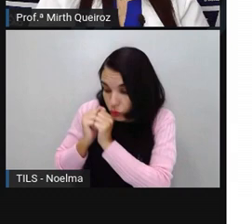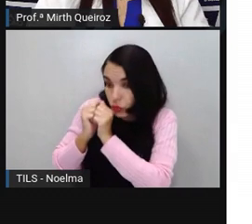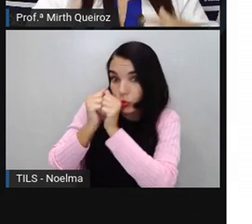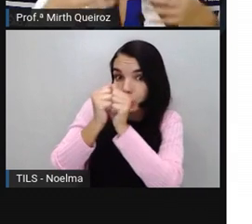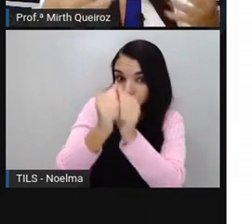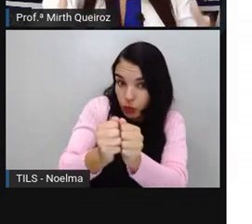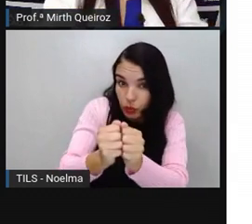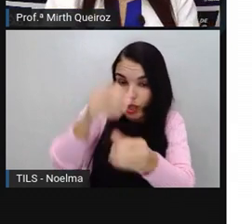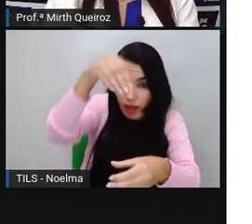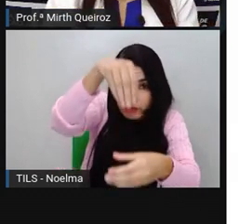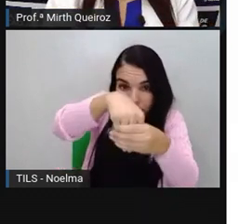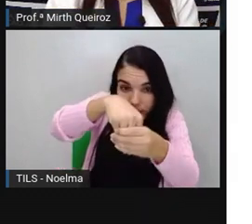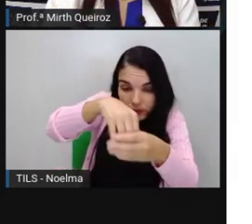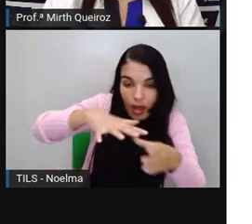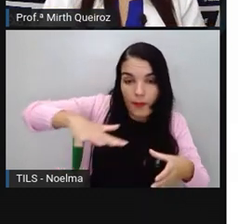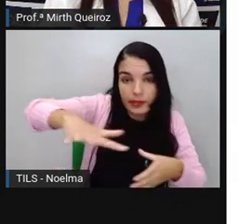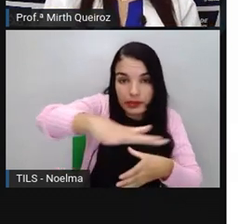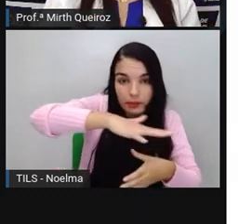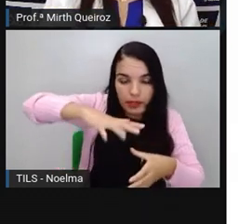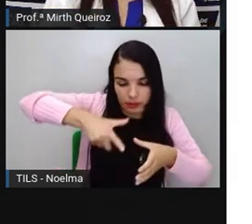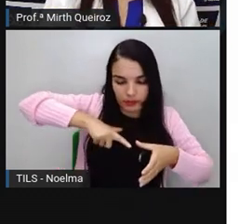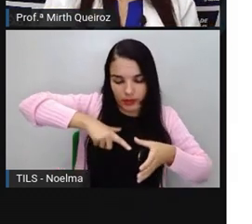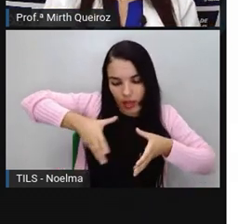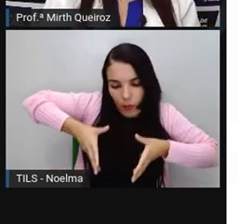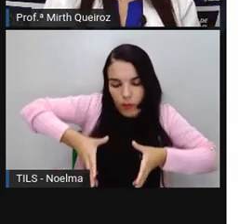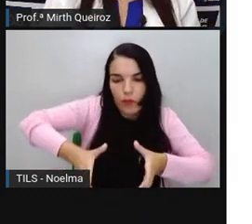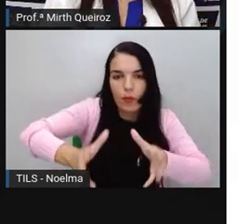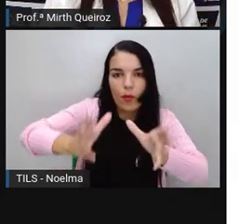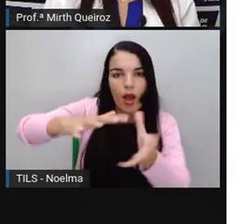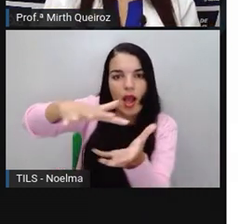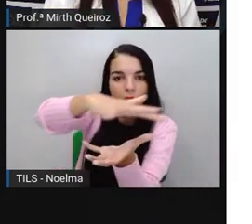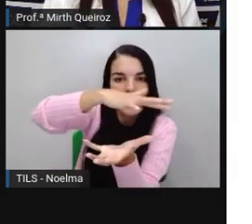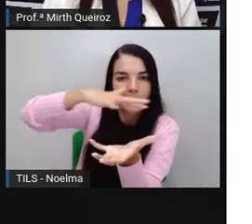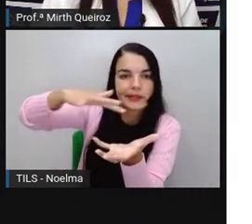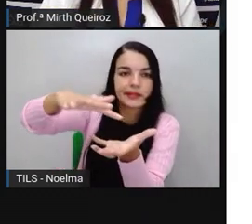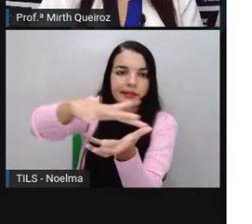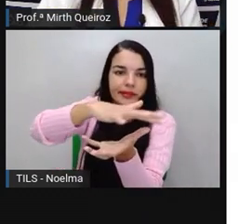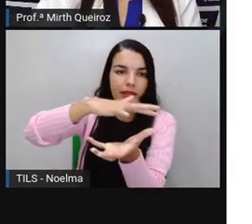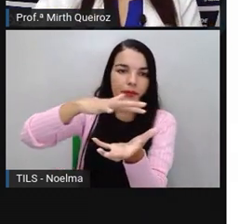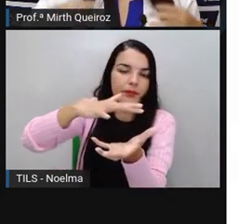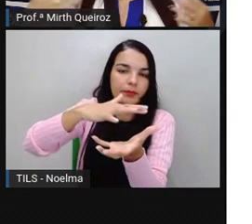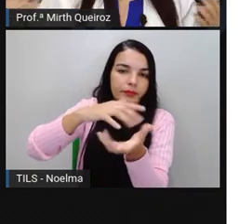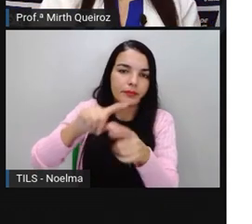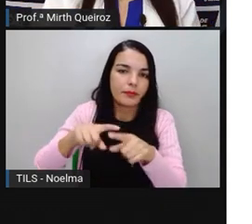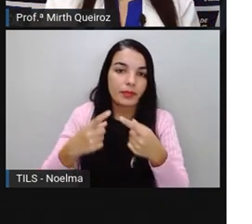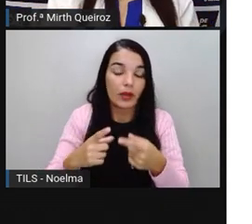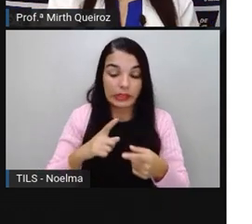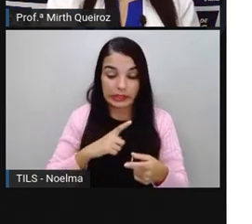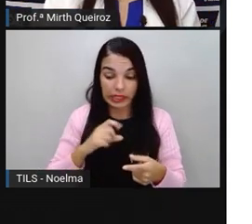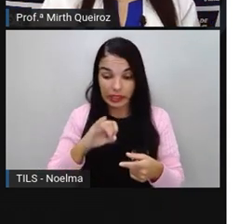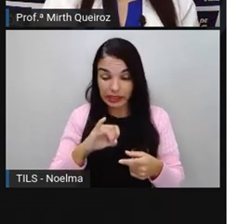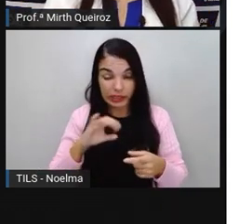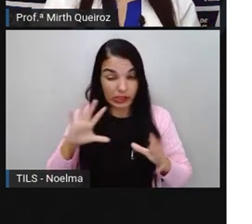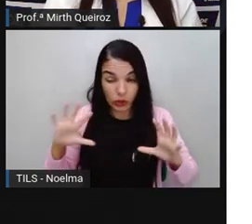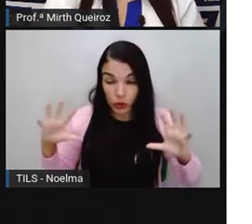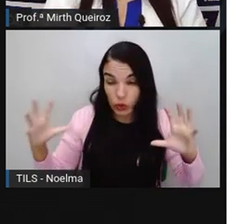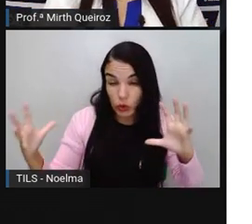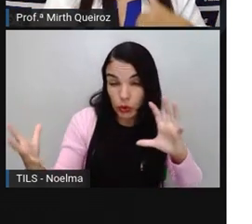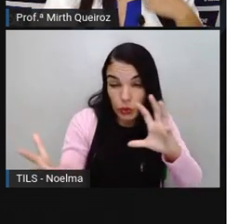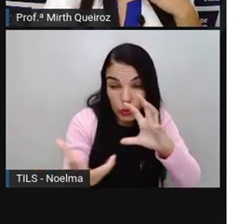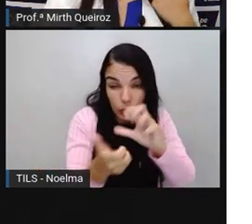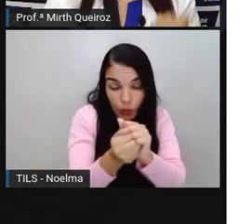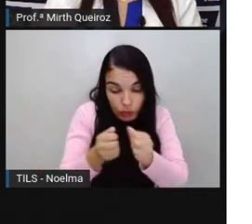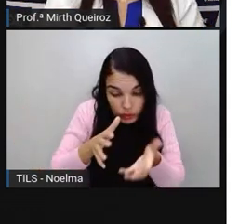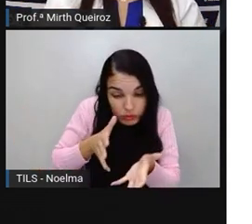grupos e coloco dentro de um espaço, eu tenho um ecossistema. E quando eu pego todos os ecossistemas reunidos,